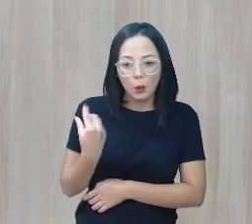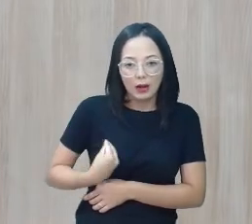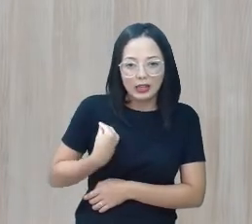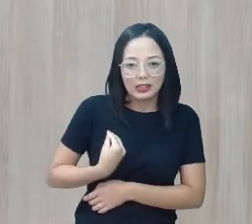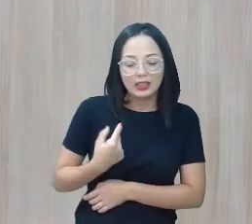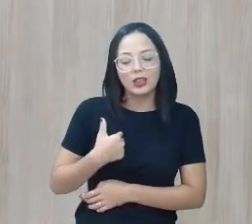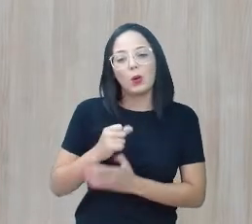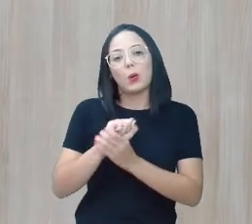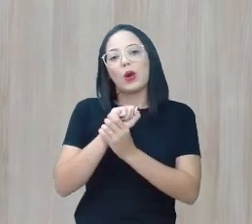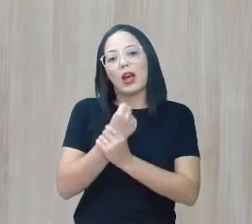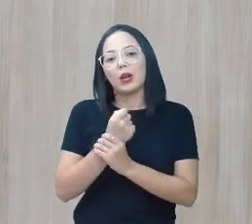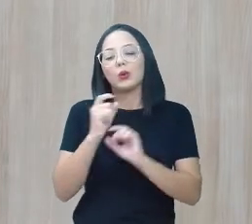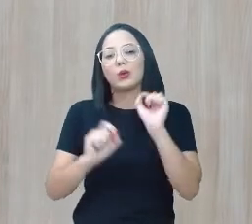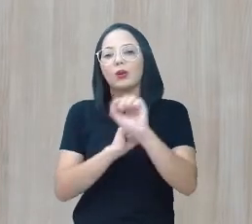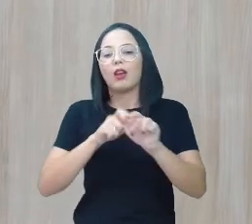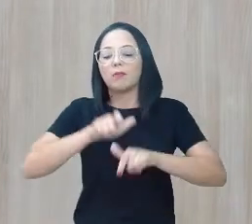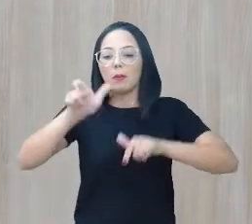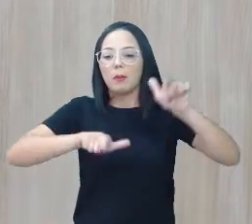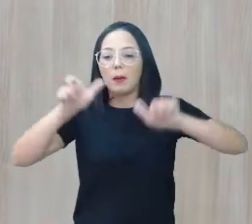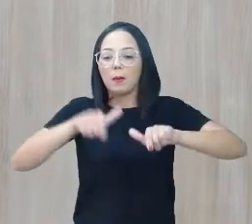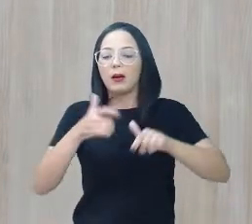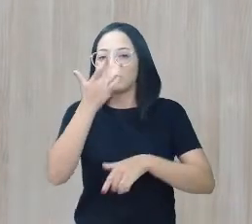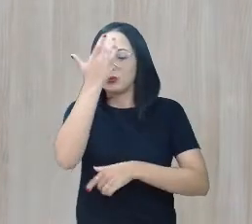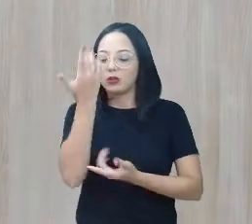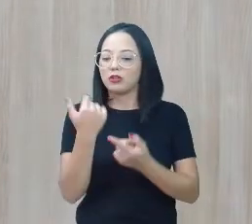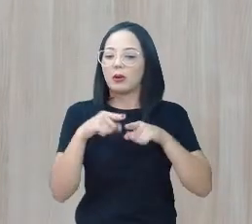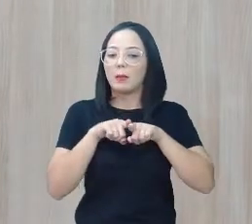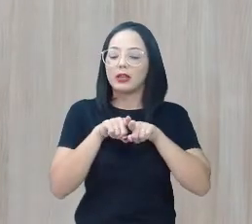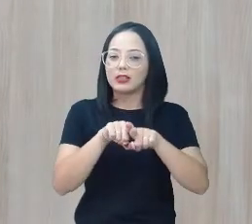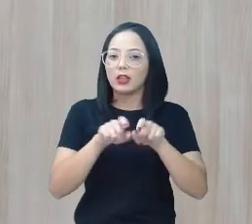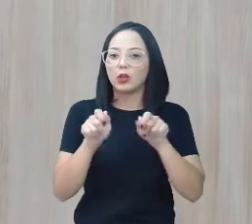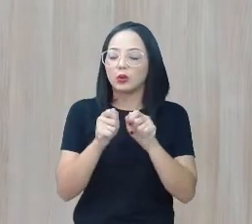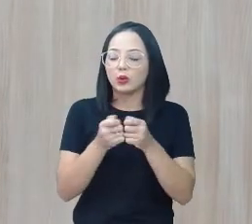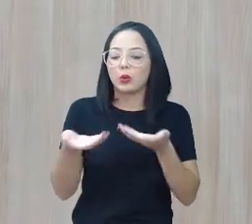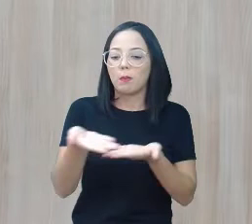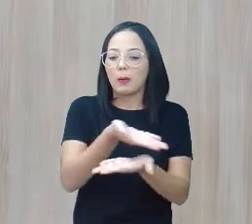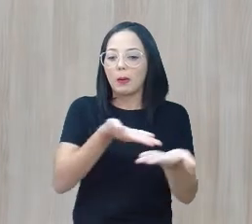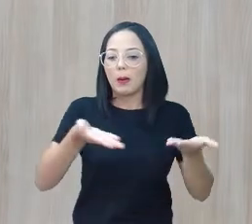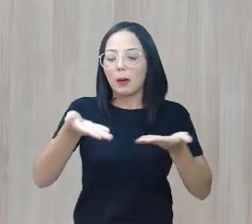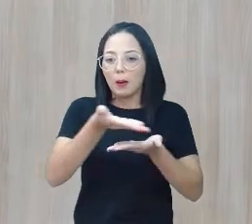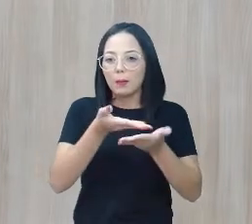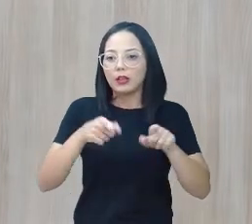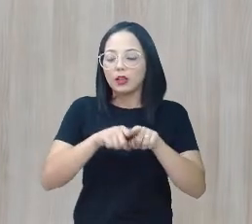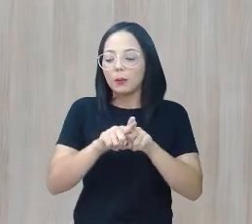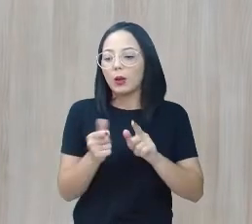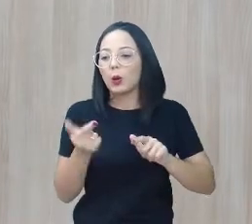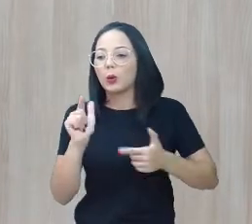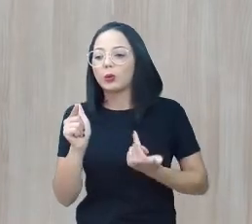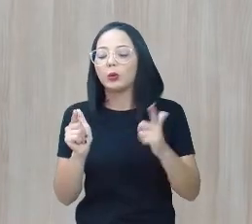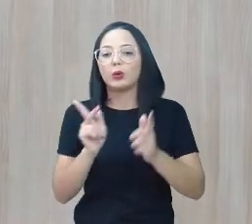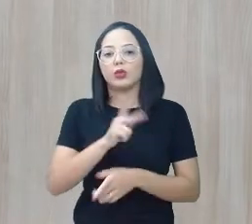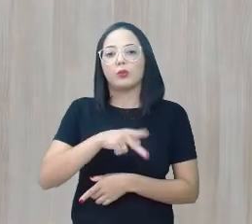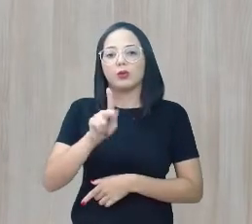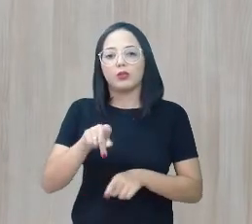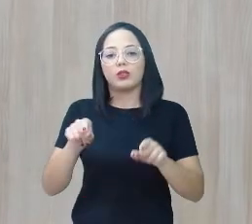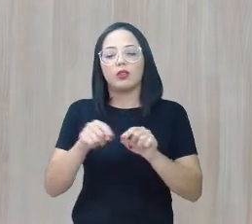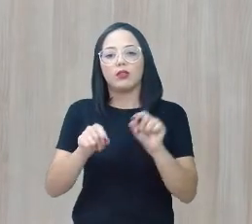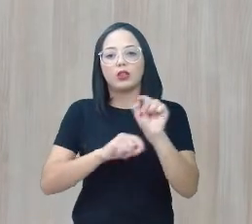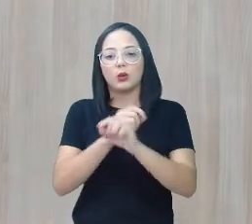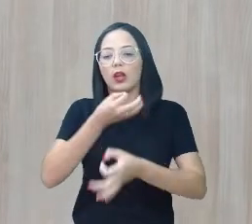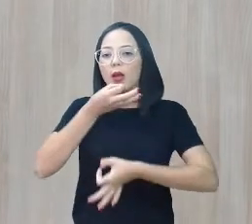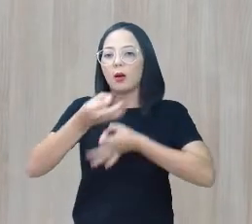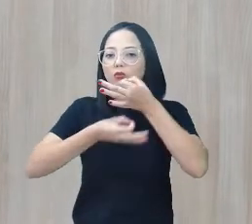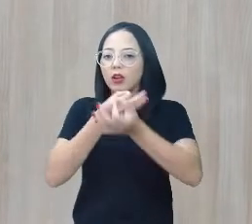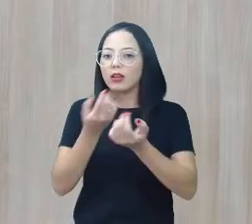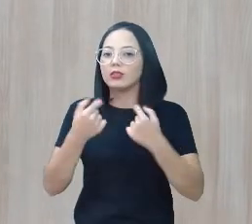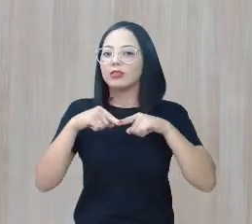eu garanto que tem pessoas aqui, parceiras, colaboradoras, outros professores que farão o chat, estarão